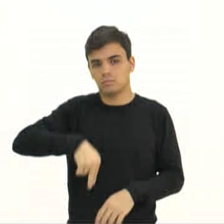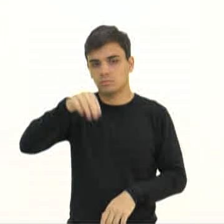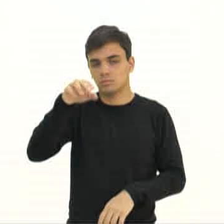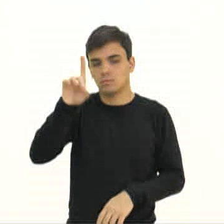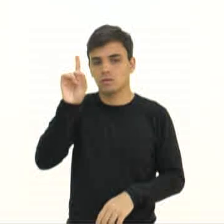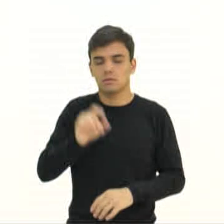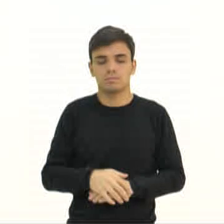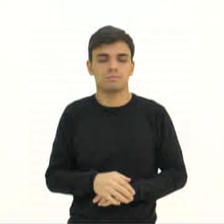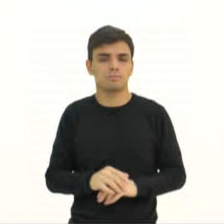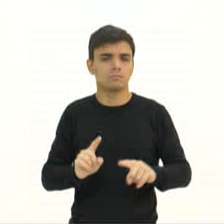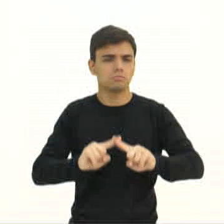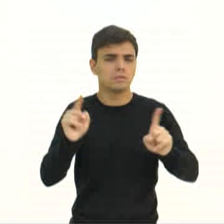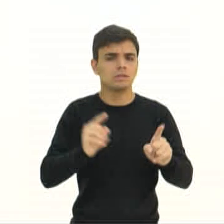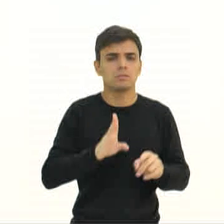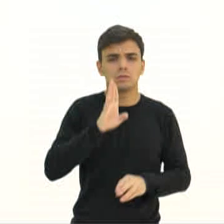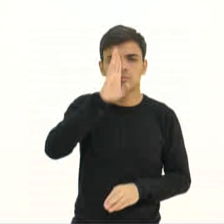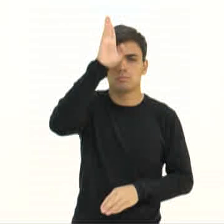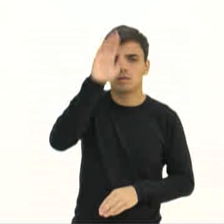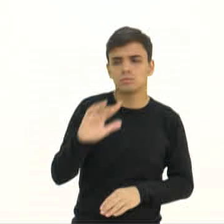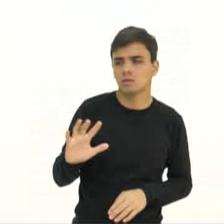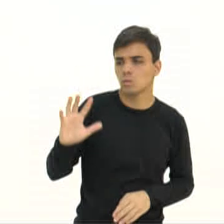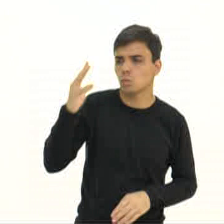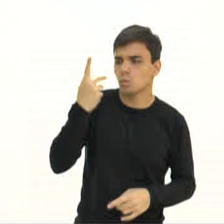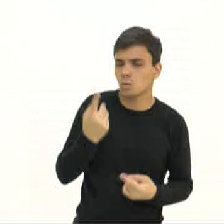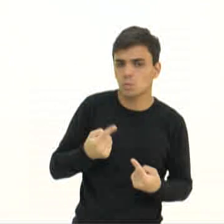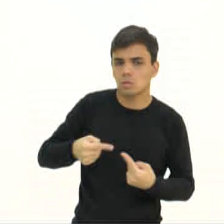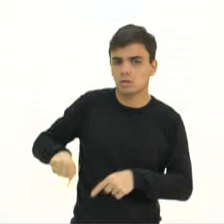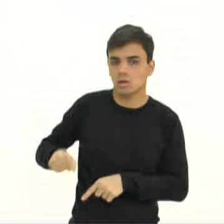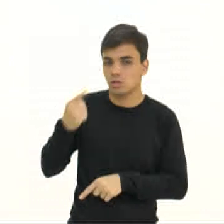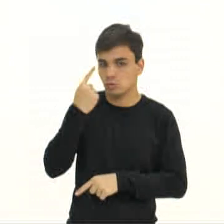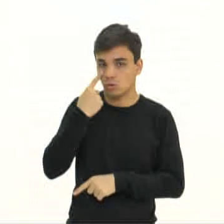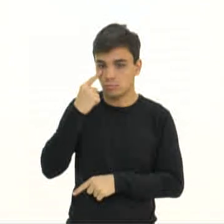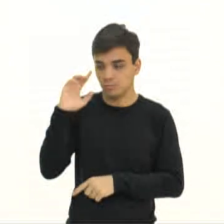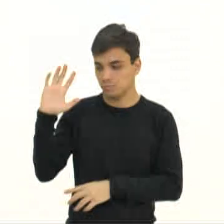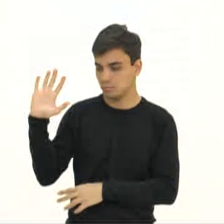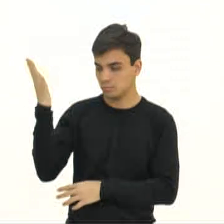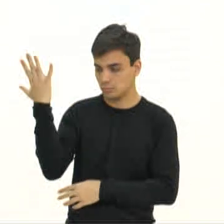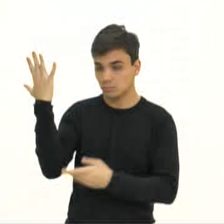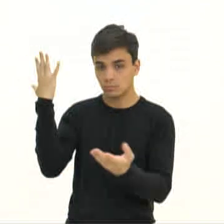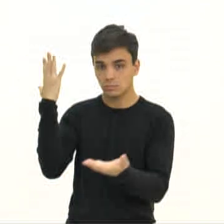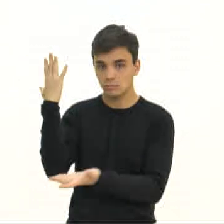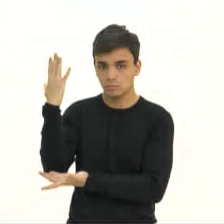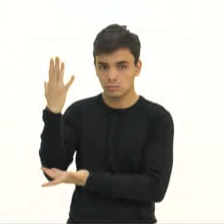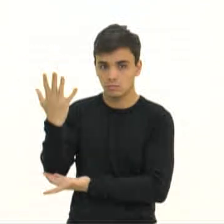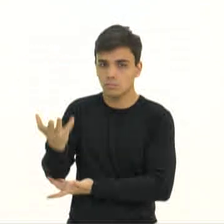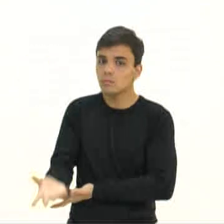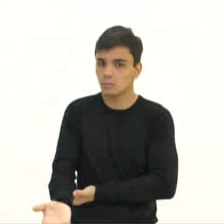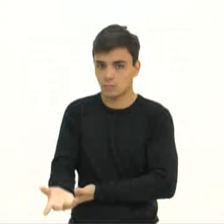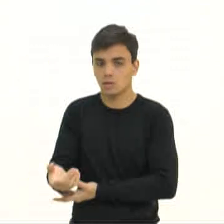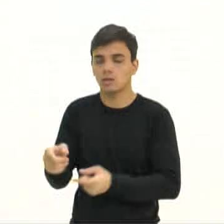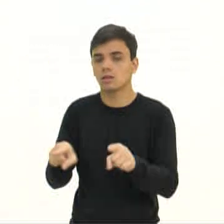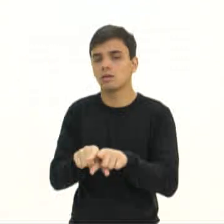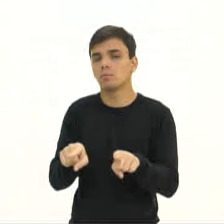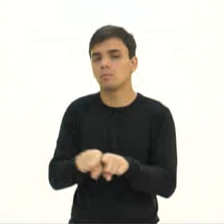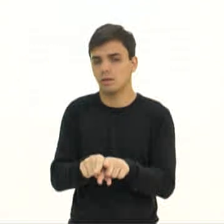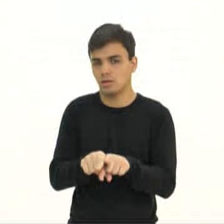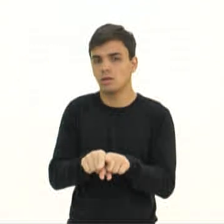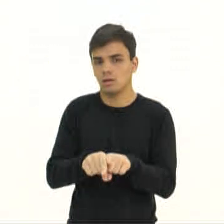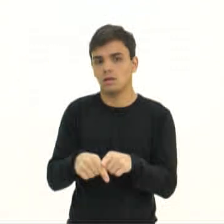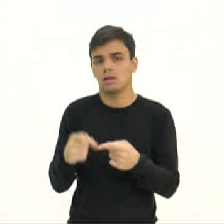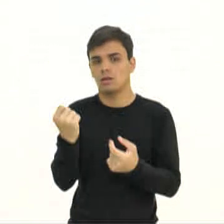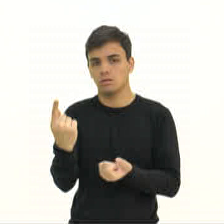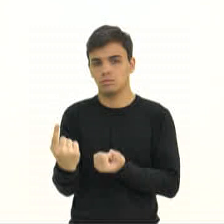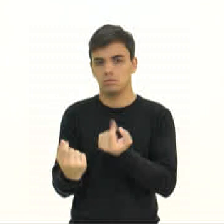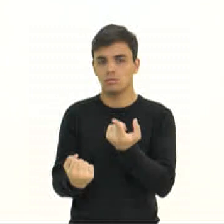principais causas quando eu penso então nisso? O desmatamento é uma das causas, né, para utilizar as terras para